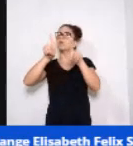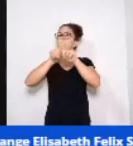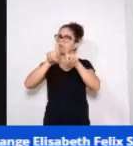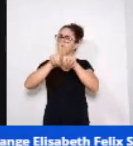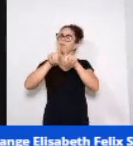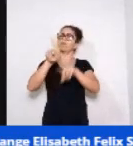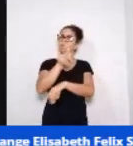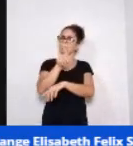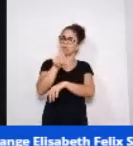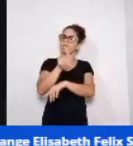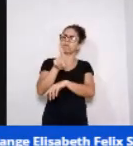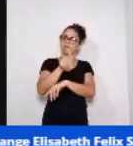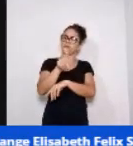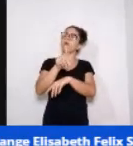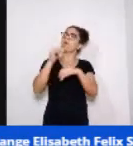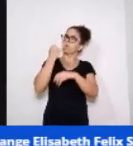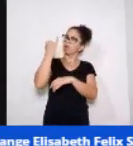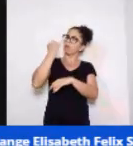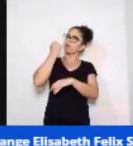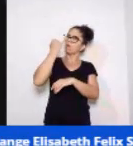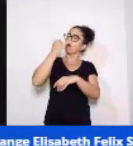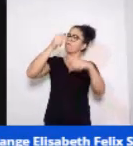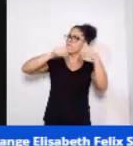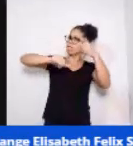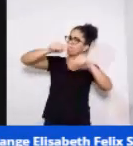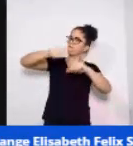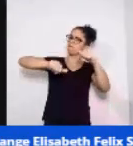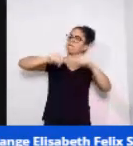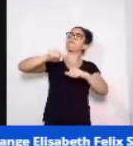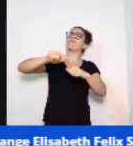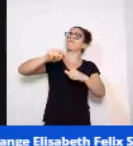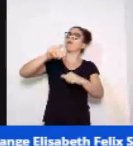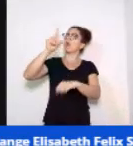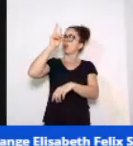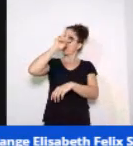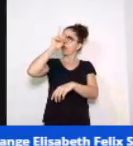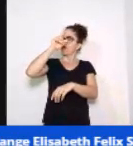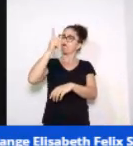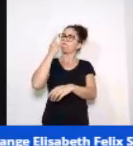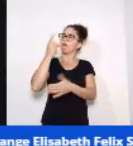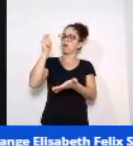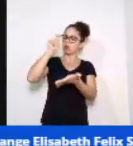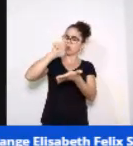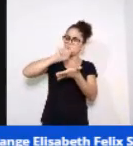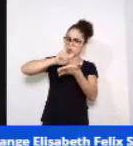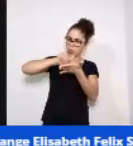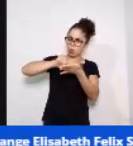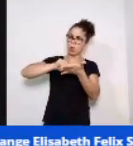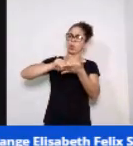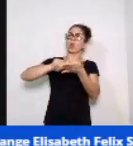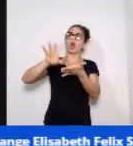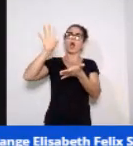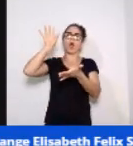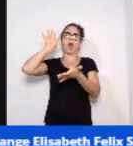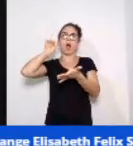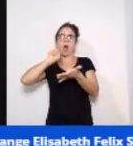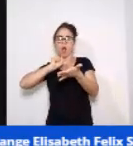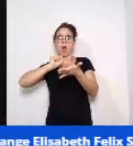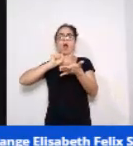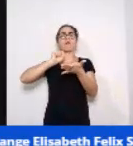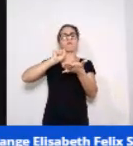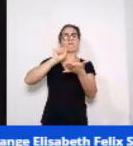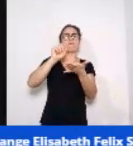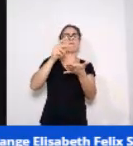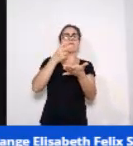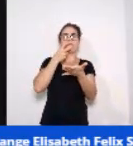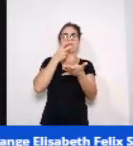a gente estar fazendo essa avaliação. Lembra que eu falei? Anota no papel, grava a voz, grava vídeo, né, para a